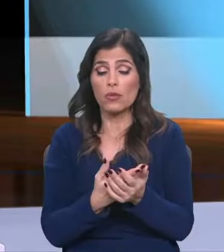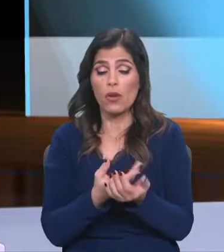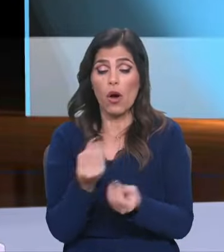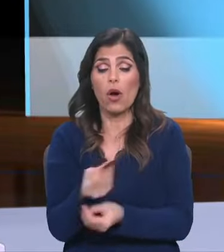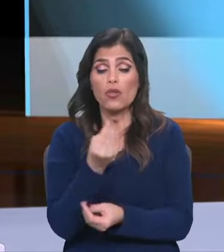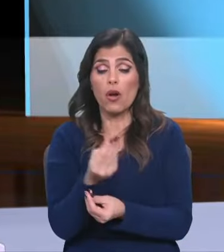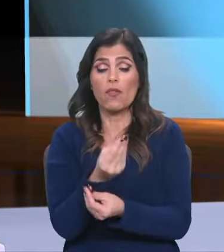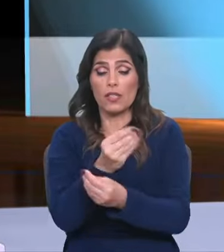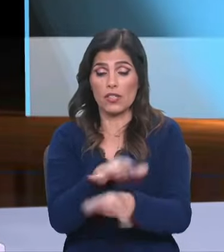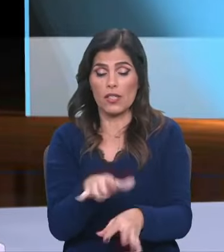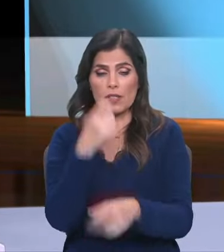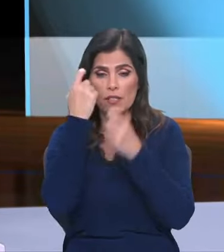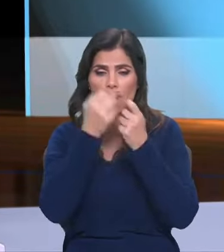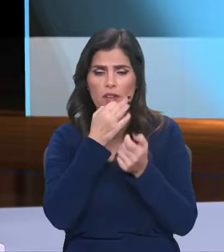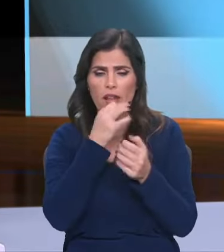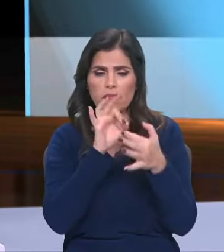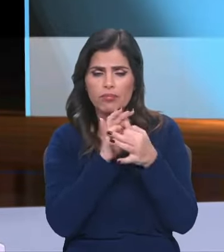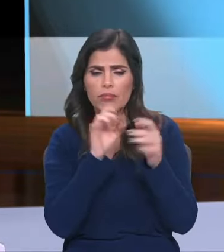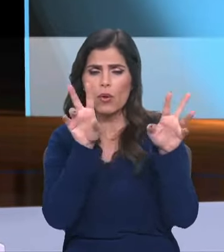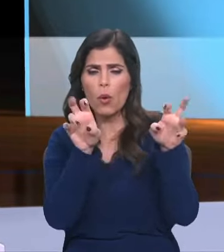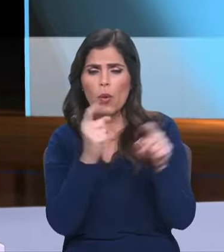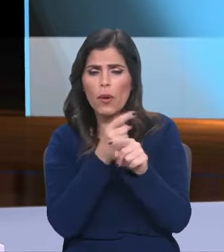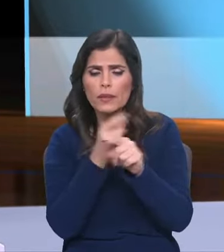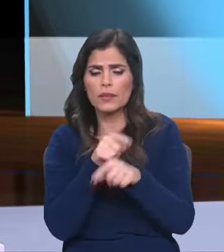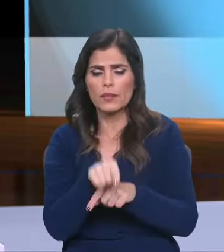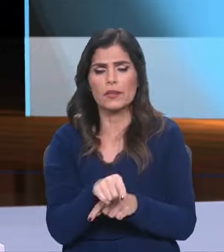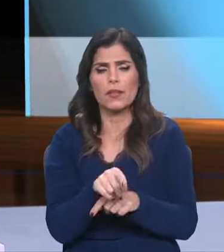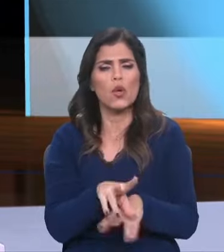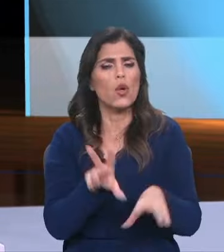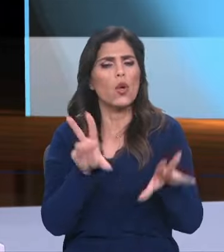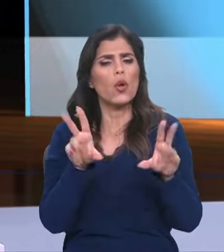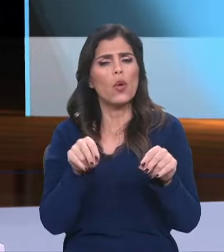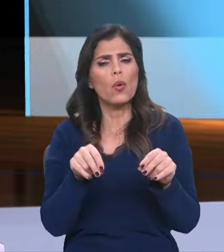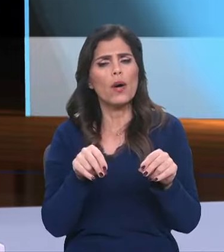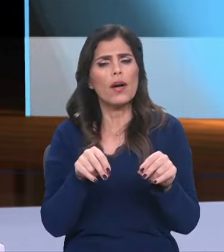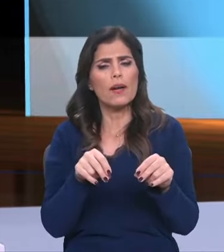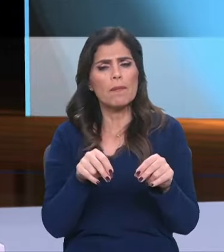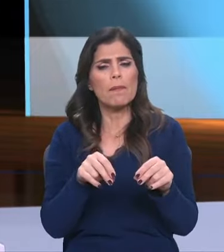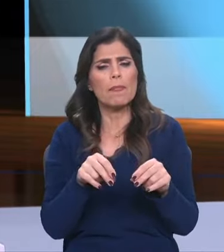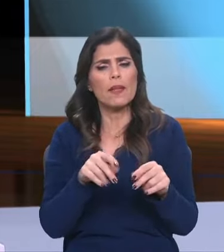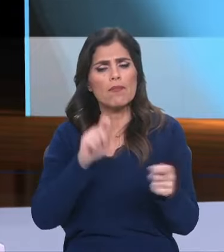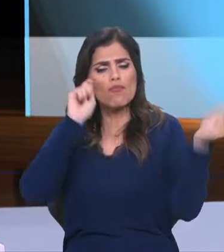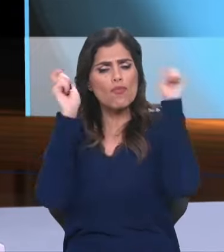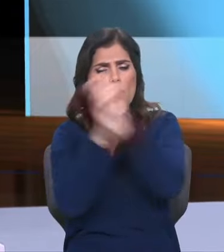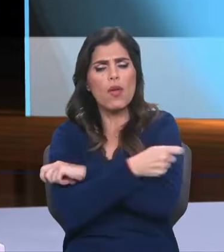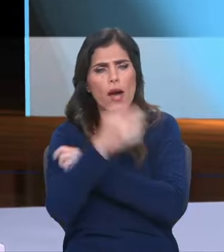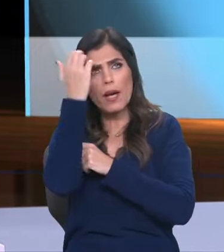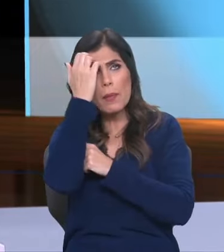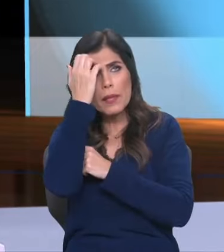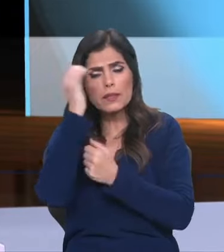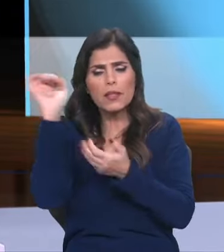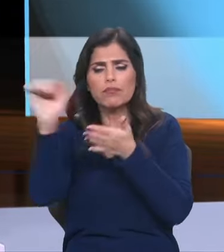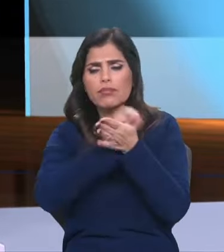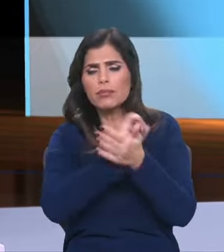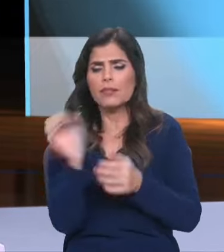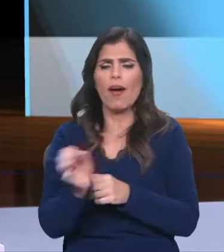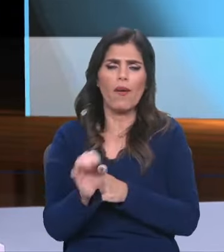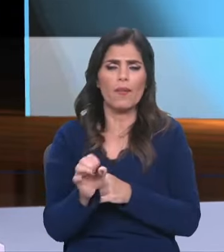destas coisas, nunca é na intenção de fazer uma lavagem ao cérebro, de formatar, é